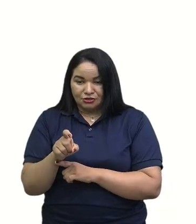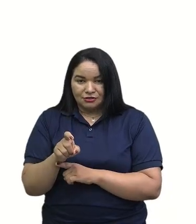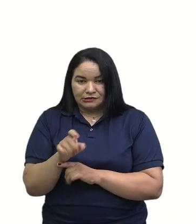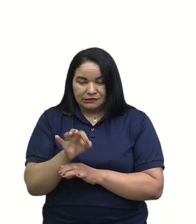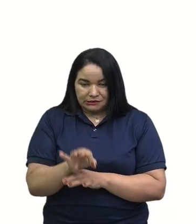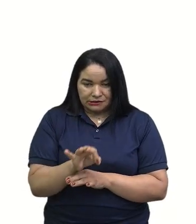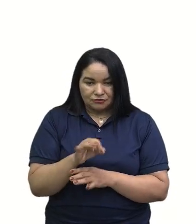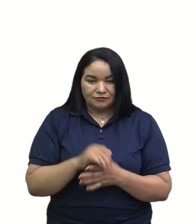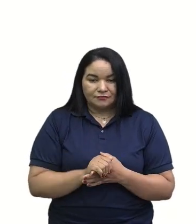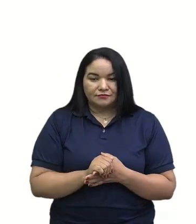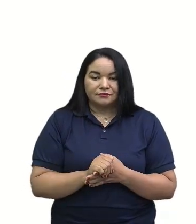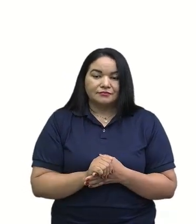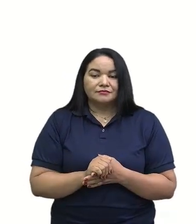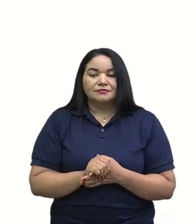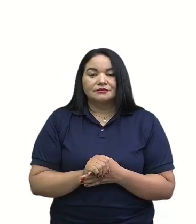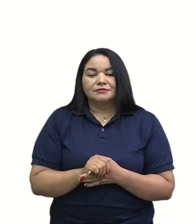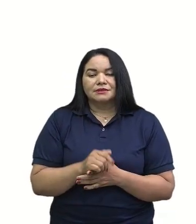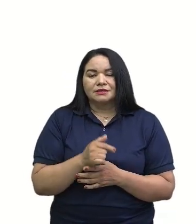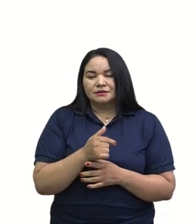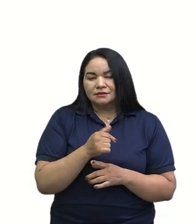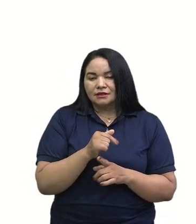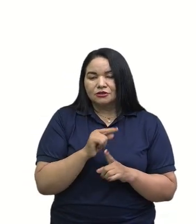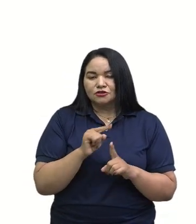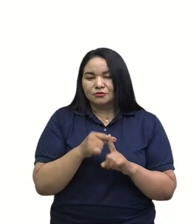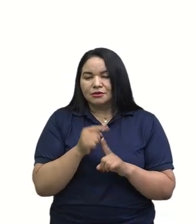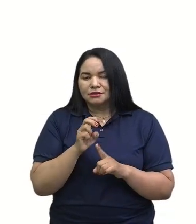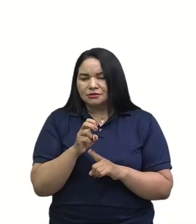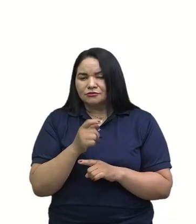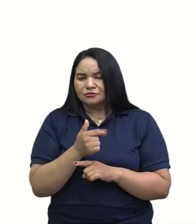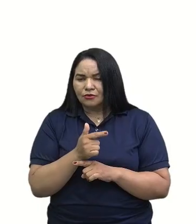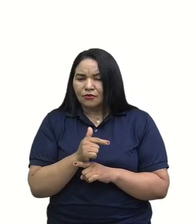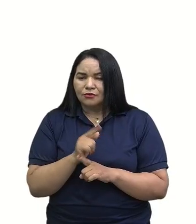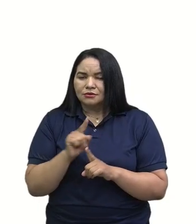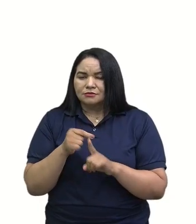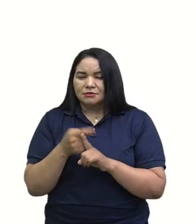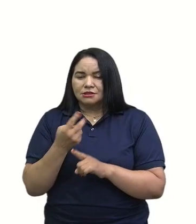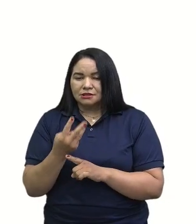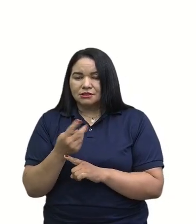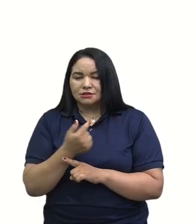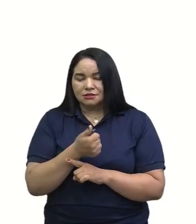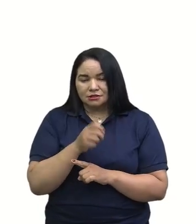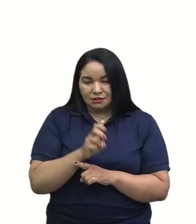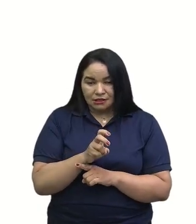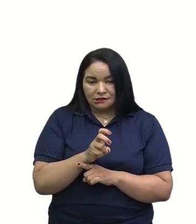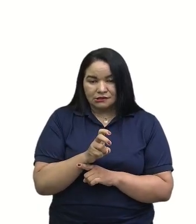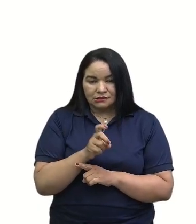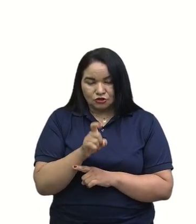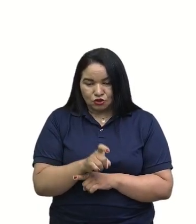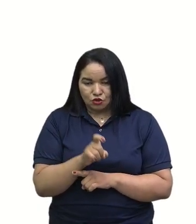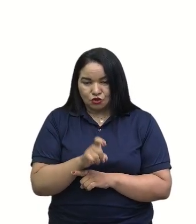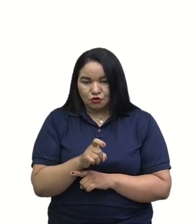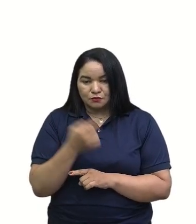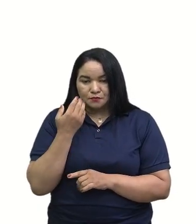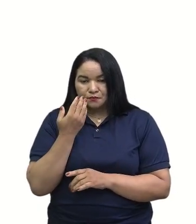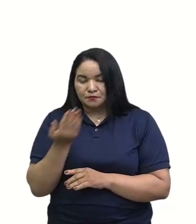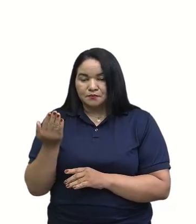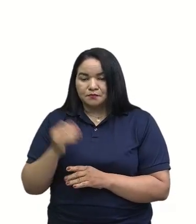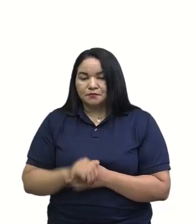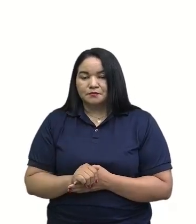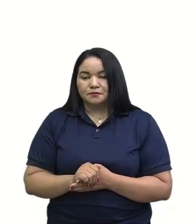certo? 7 mais 5, 12, mais 3, 15. Então, nós temos aqui 15x. Agora, vamos pegar